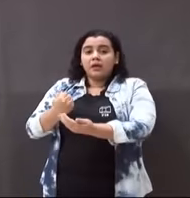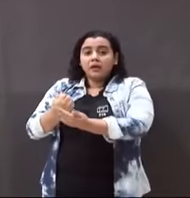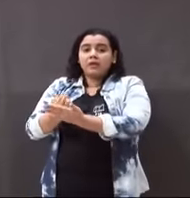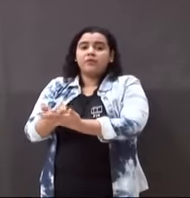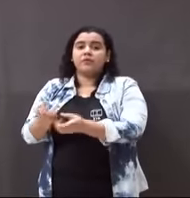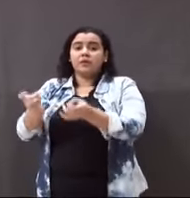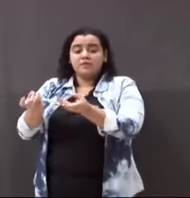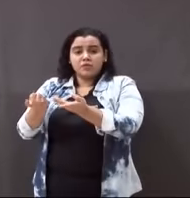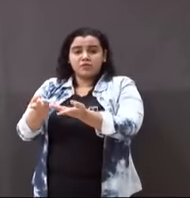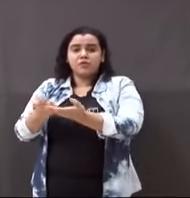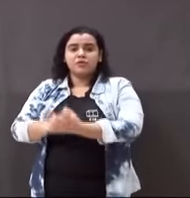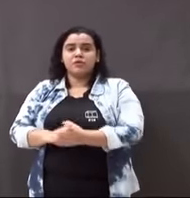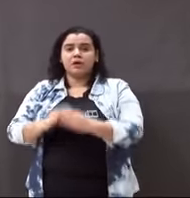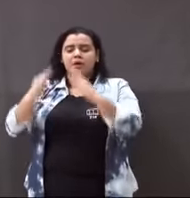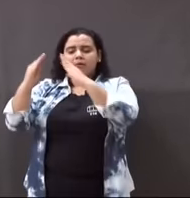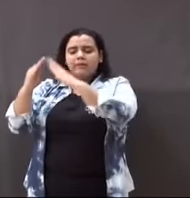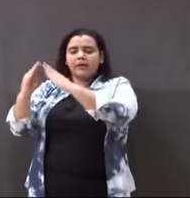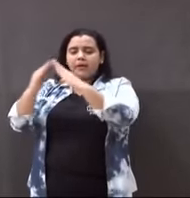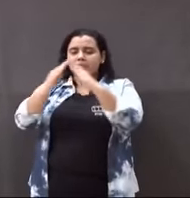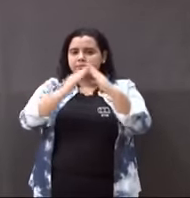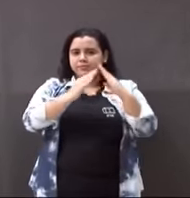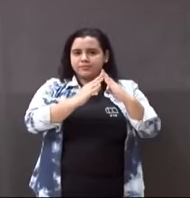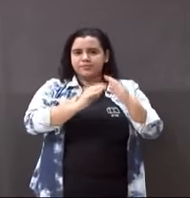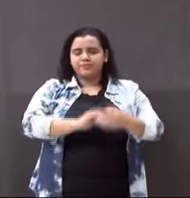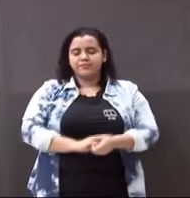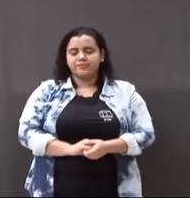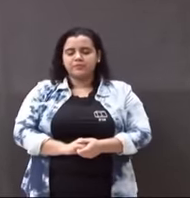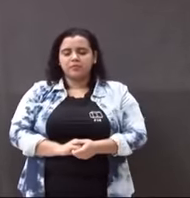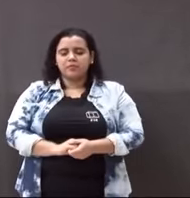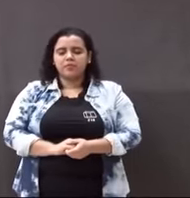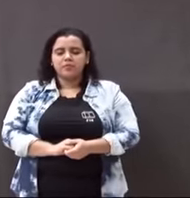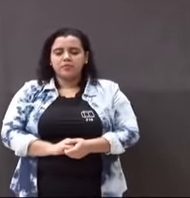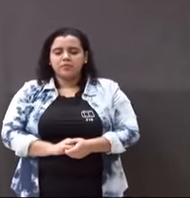A última casa que ele conseguiu vender,